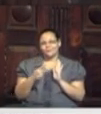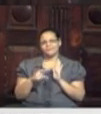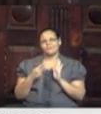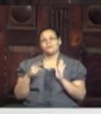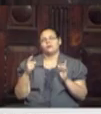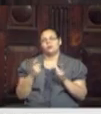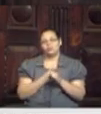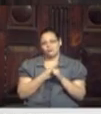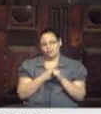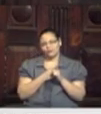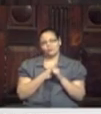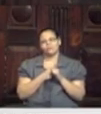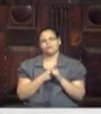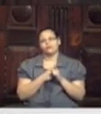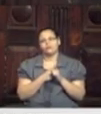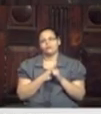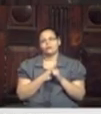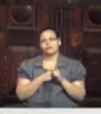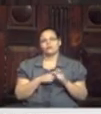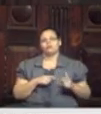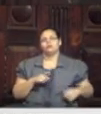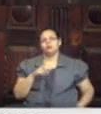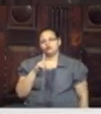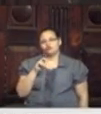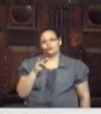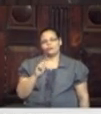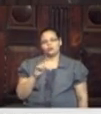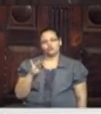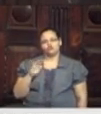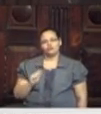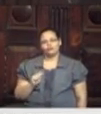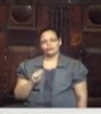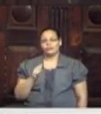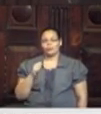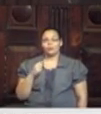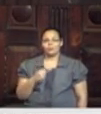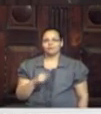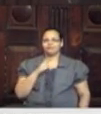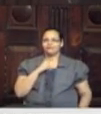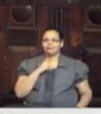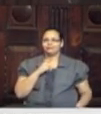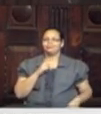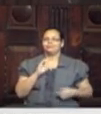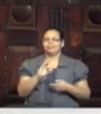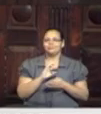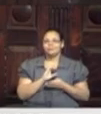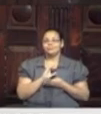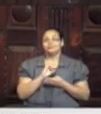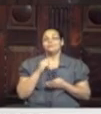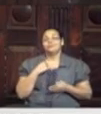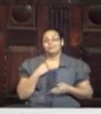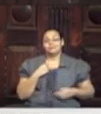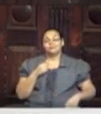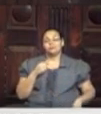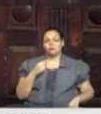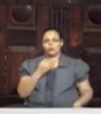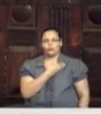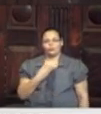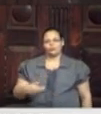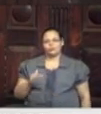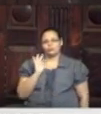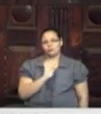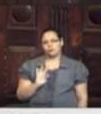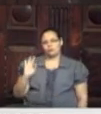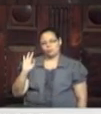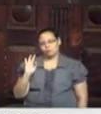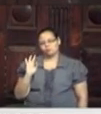com dívidas inscritas na dívida ativa do Estado que sejam credores da União, que têm créditos com o governo federal,